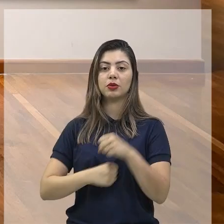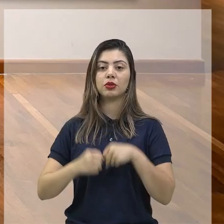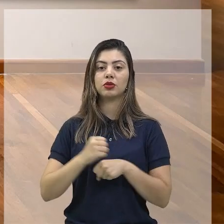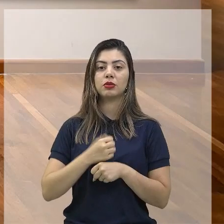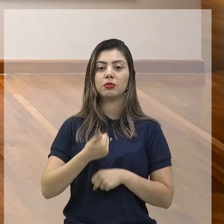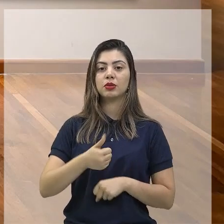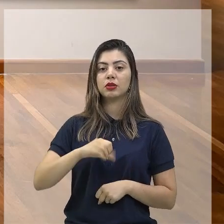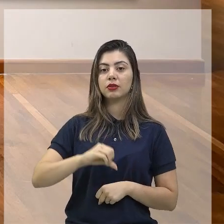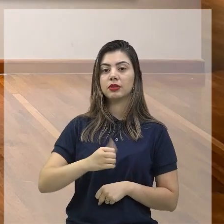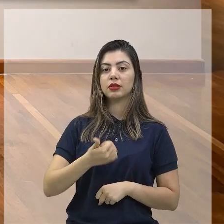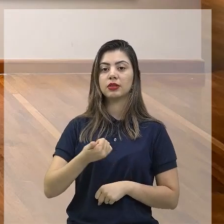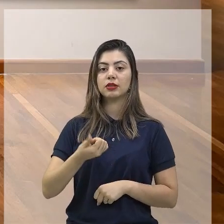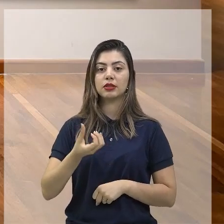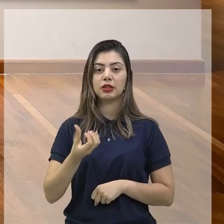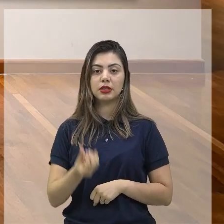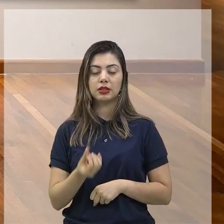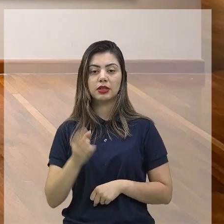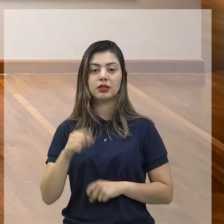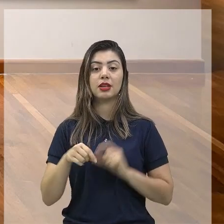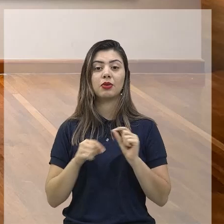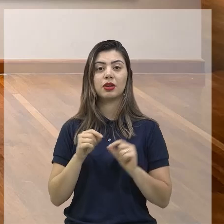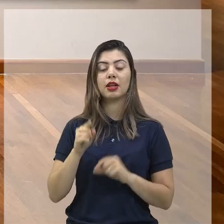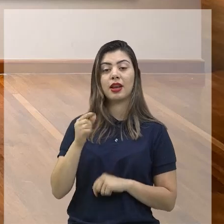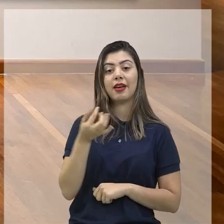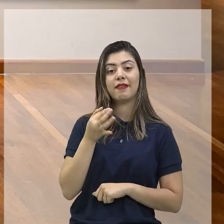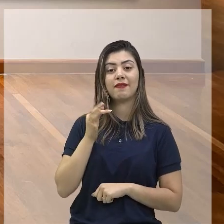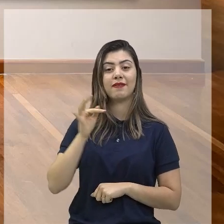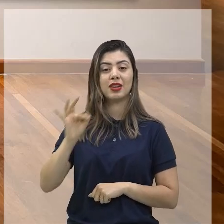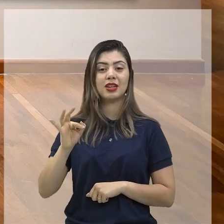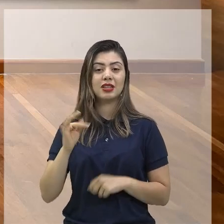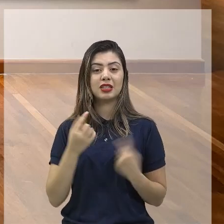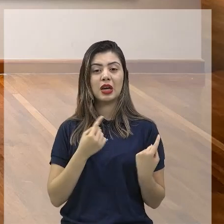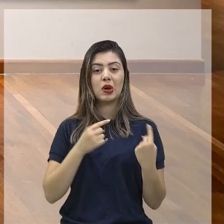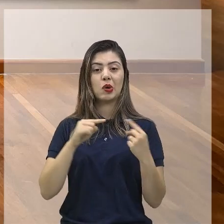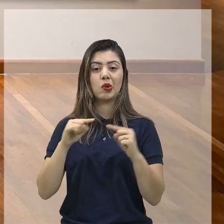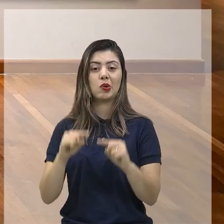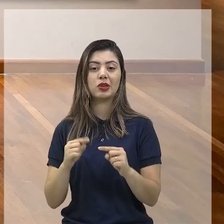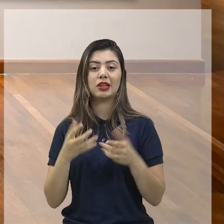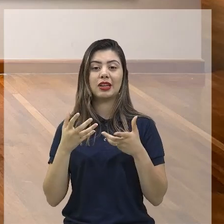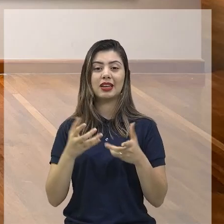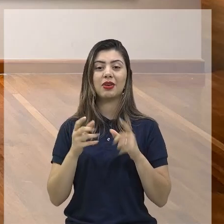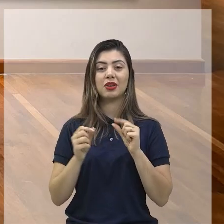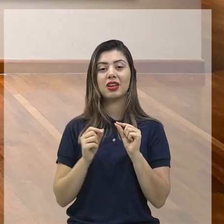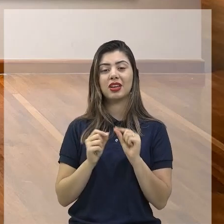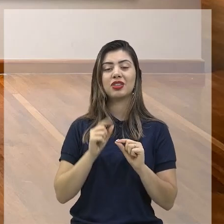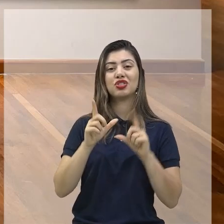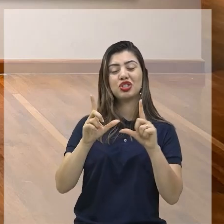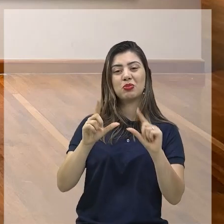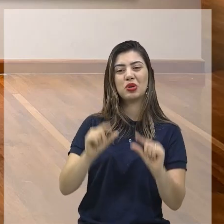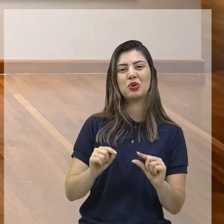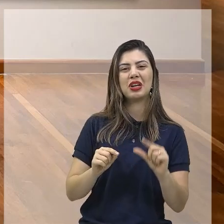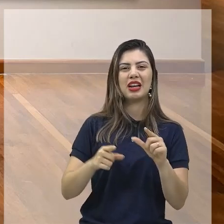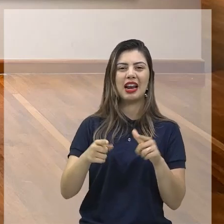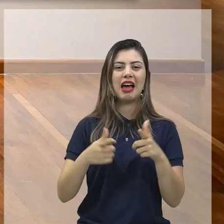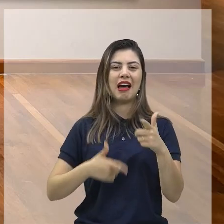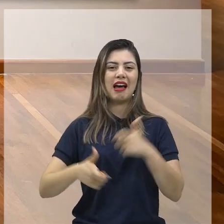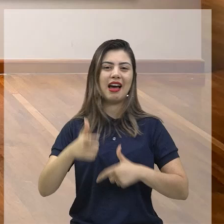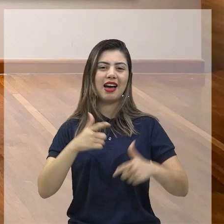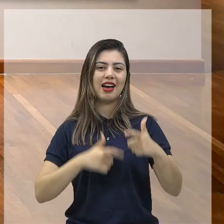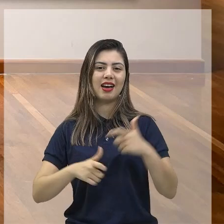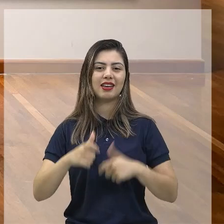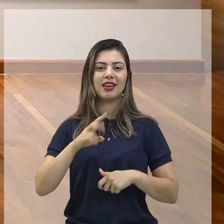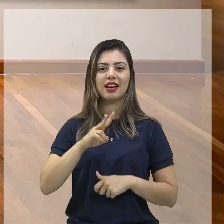uma ofensiva anglo-francesa que pretendia aliviar a pressão sobre Verdun, né, e romper